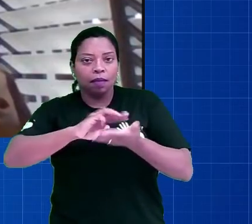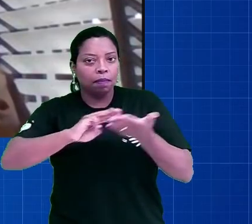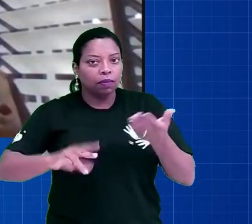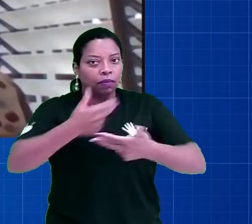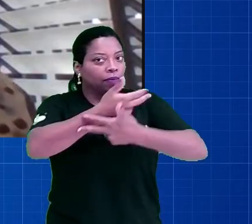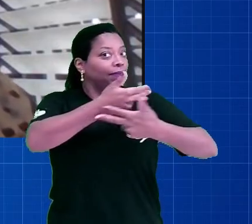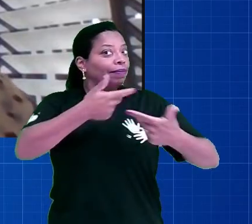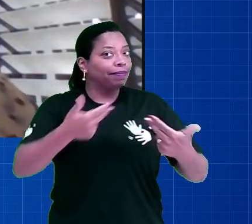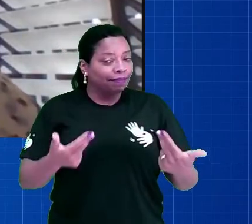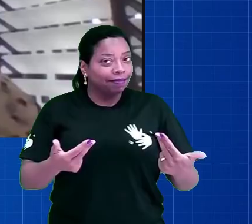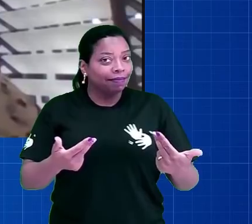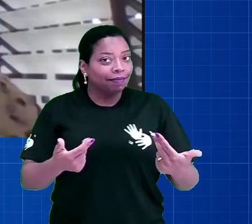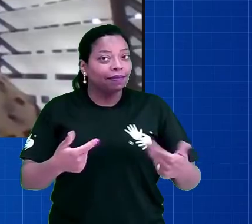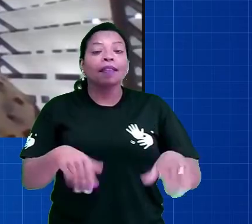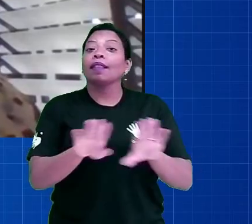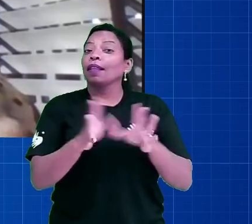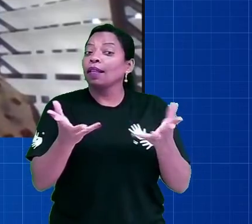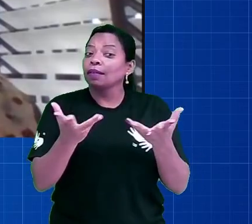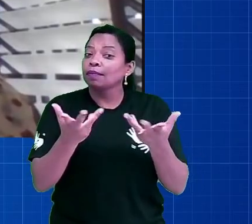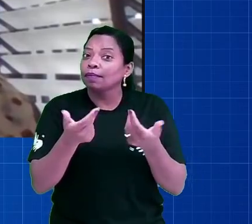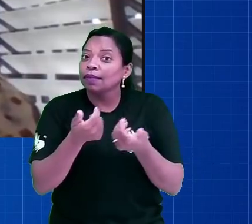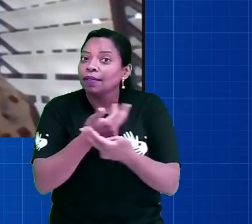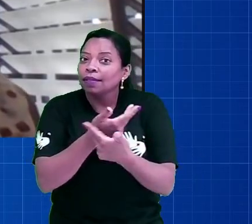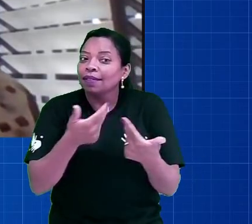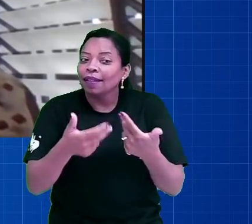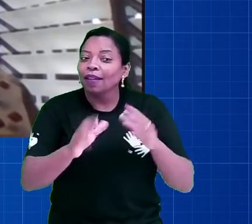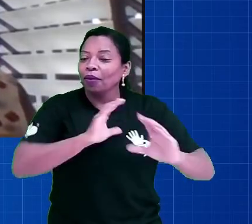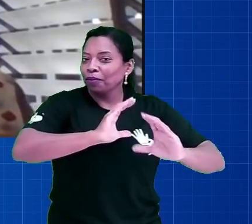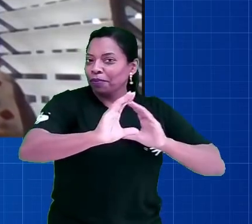eles têm que ter habilidade na sua